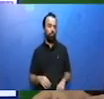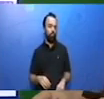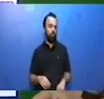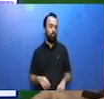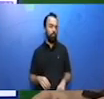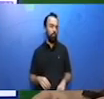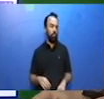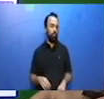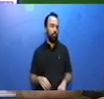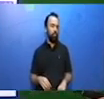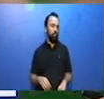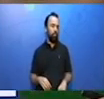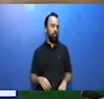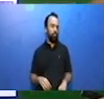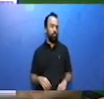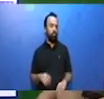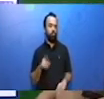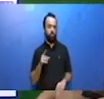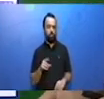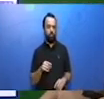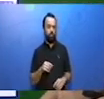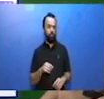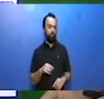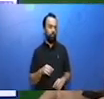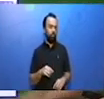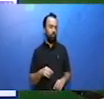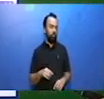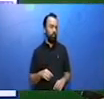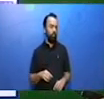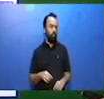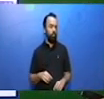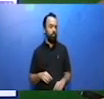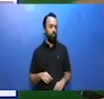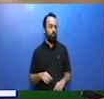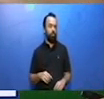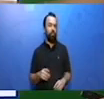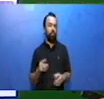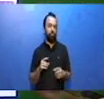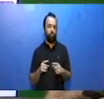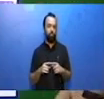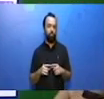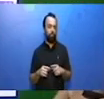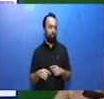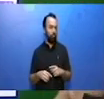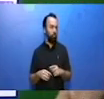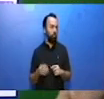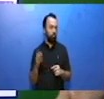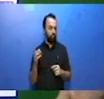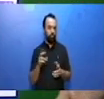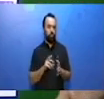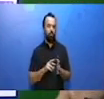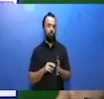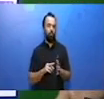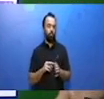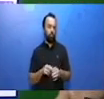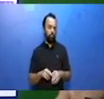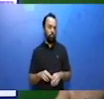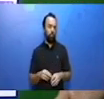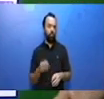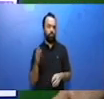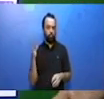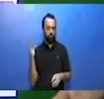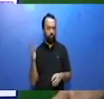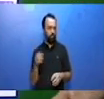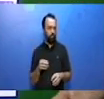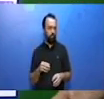tempo antigo? Você vai marcar com lápis vermelho. Olha lá, segundo a Dona Lola, que elemento do passado do bairro permanece